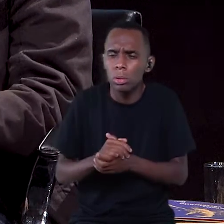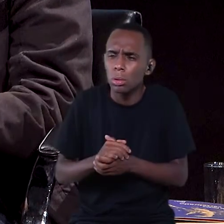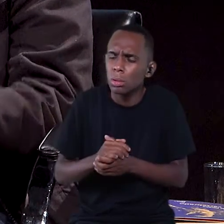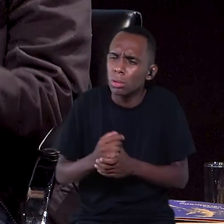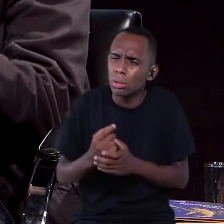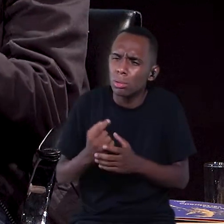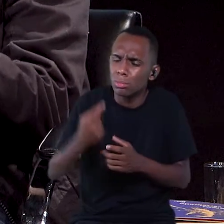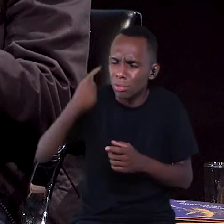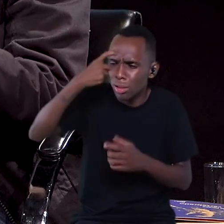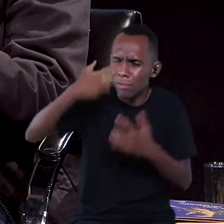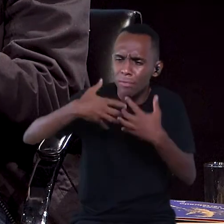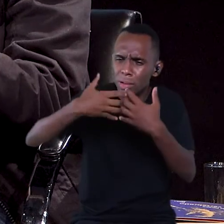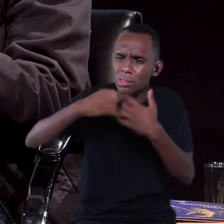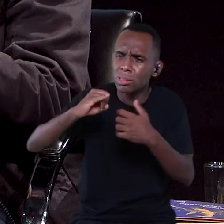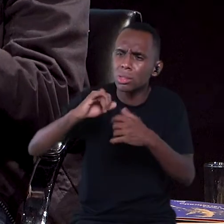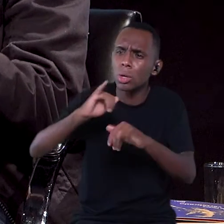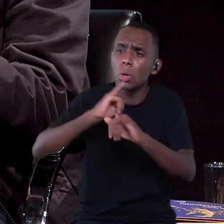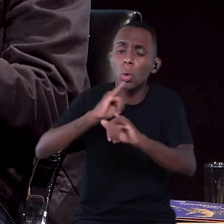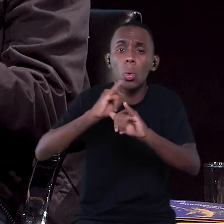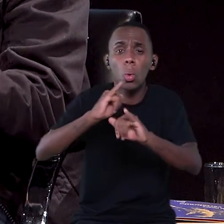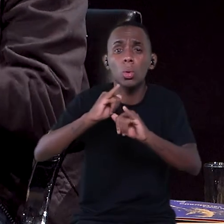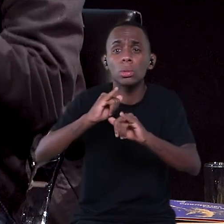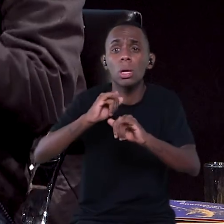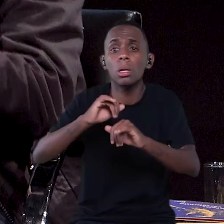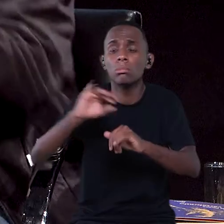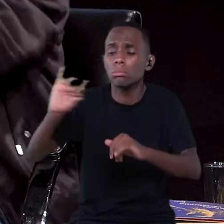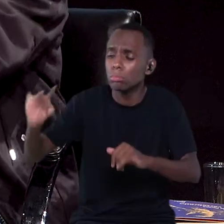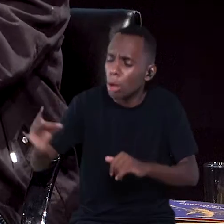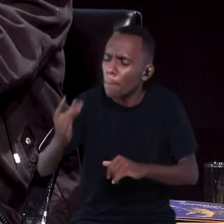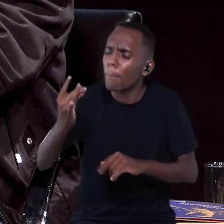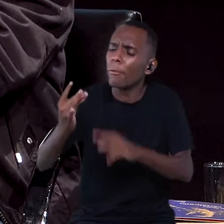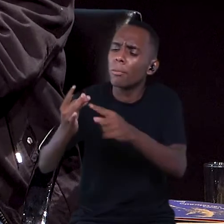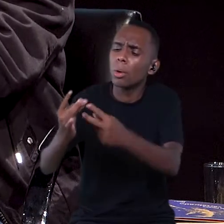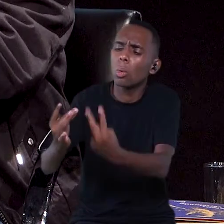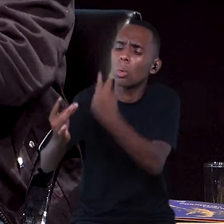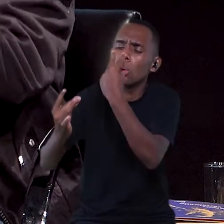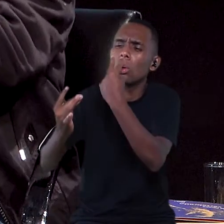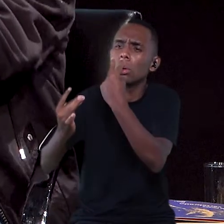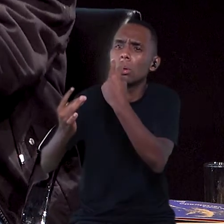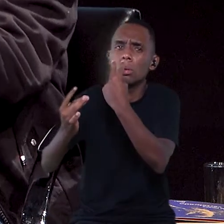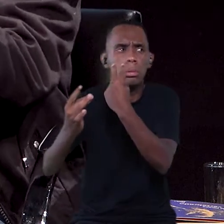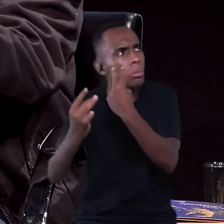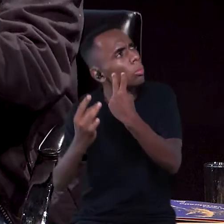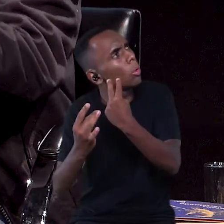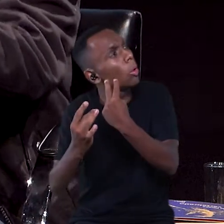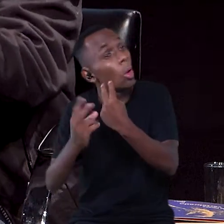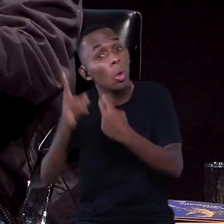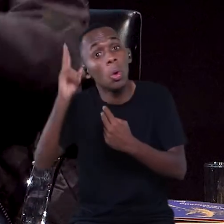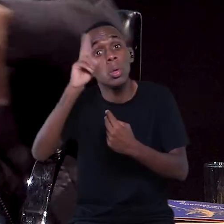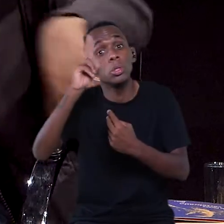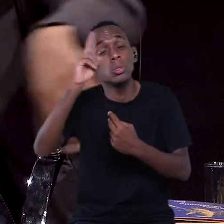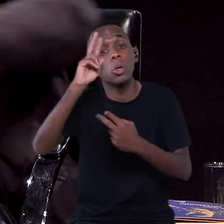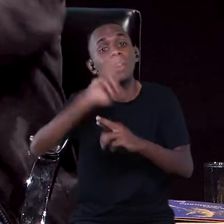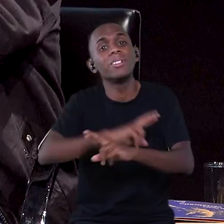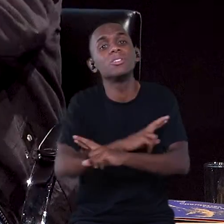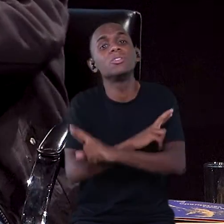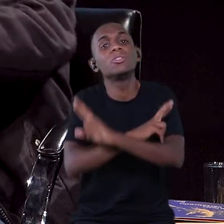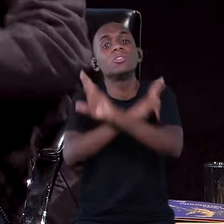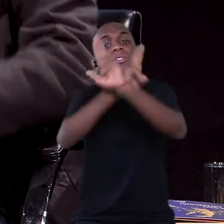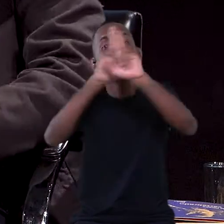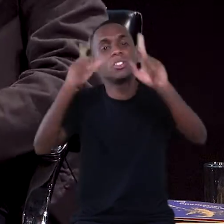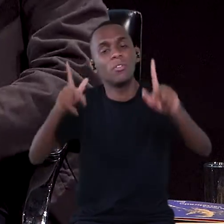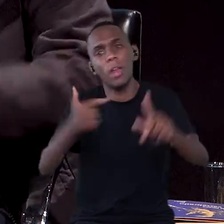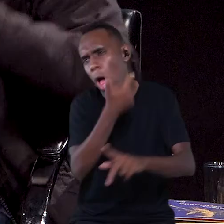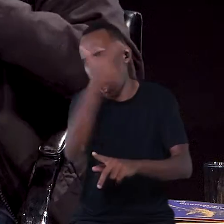se pergunta, e se a gente contar a história dele do ponto de vista da formiga que levantou a cabeça e olhou? Vai aparecer uma outra história. e não das formigas que